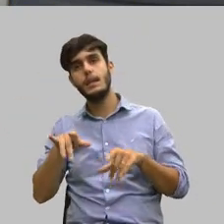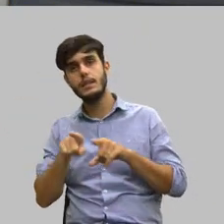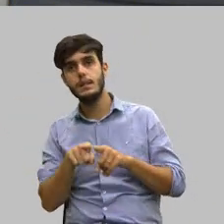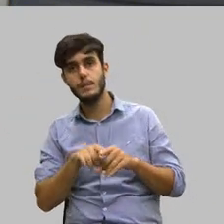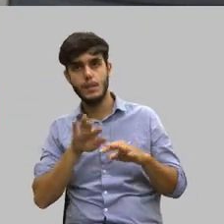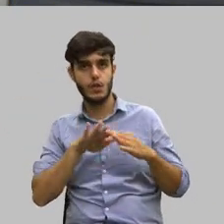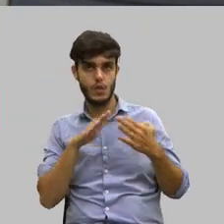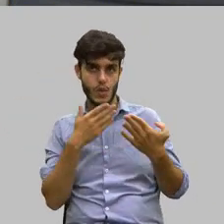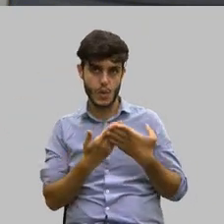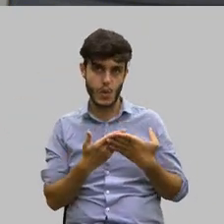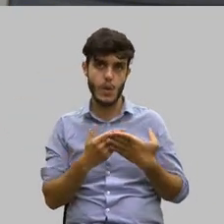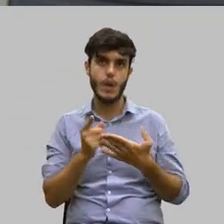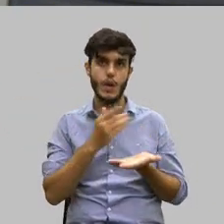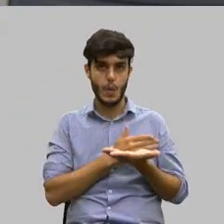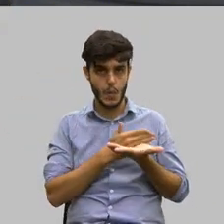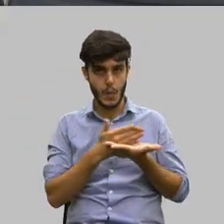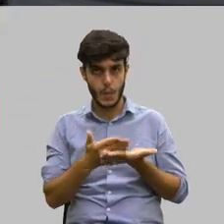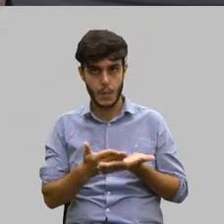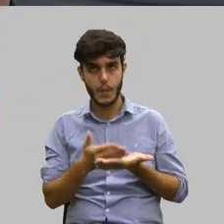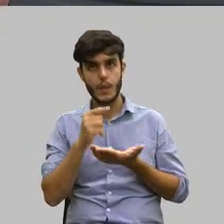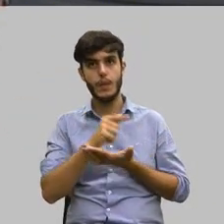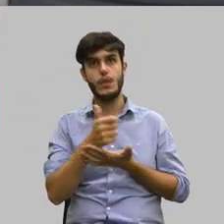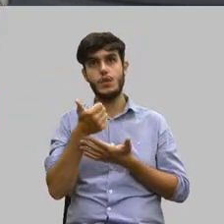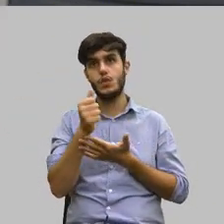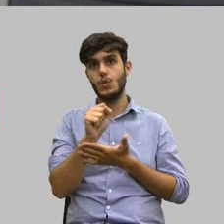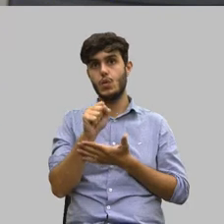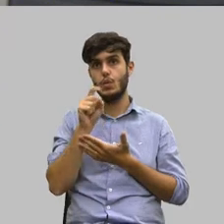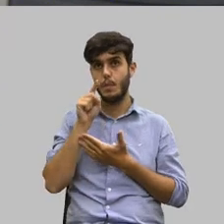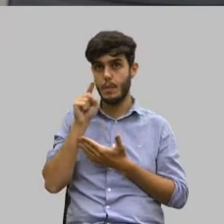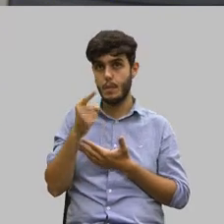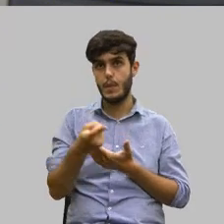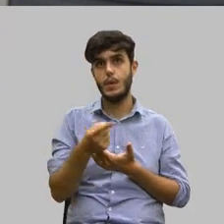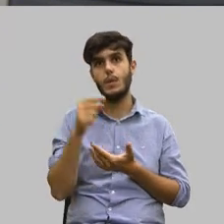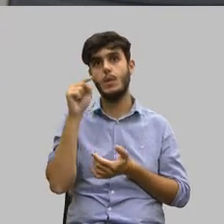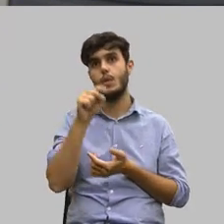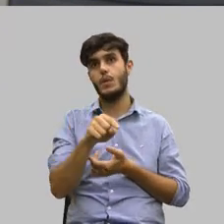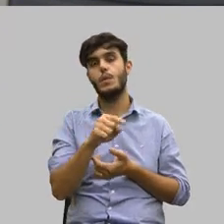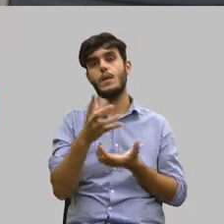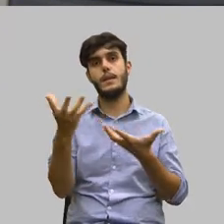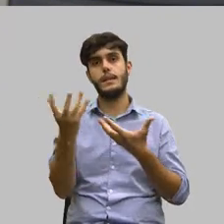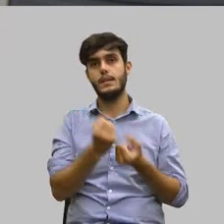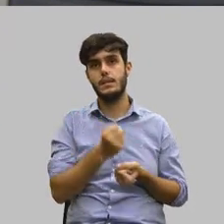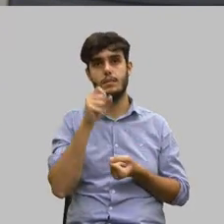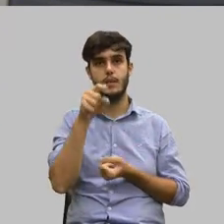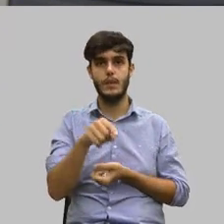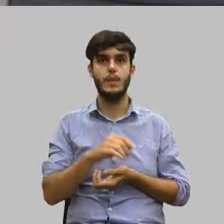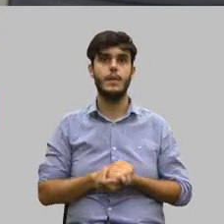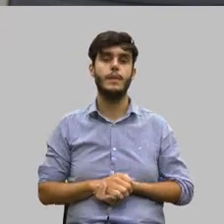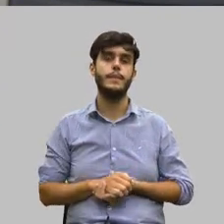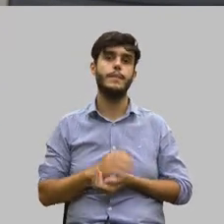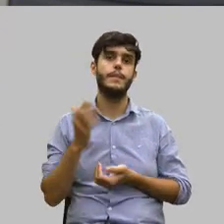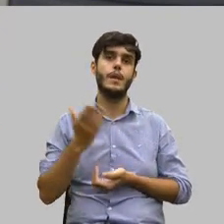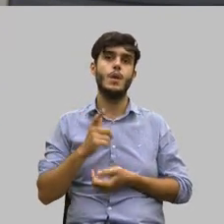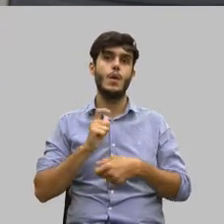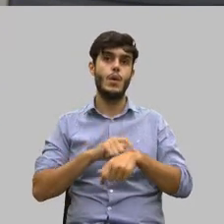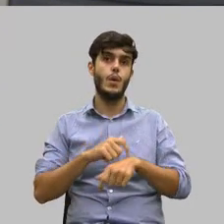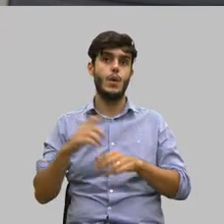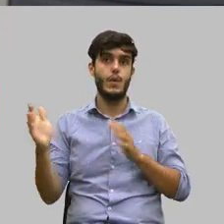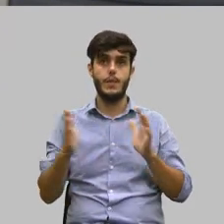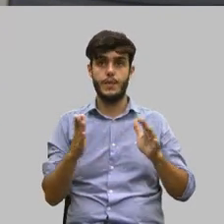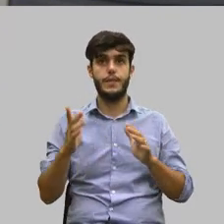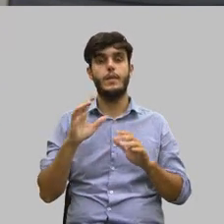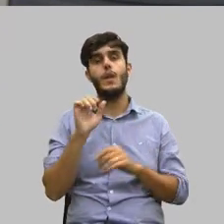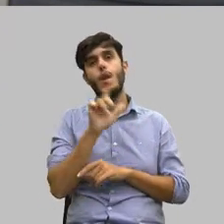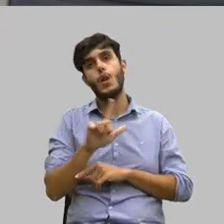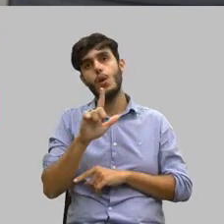desde sua inauguração até agora 18.000 ocorrências atendidas por unidade daquela envergadura com relação à carga horária Deputado claro que nós temos